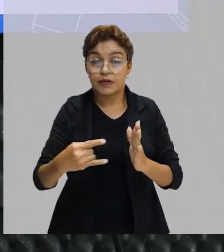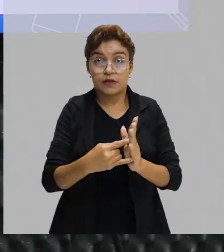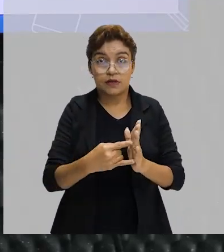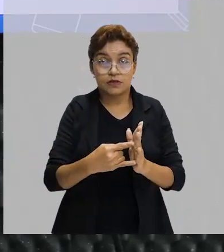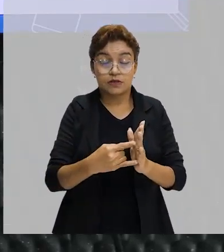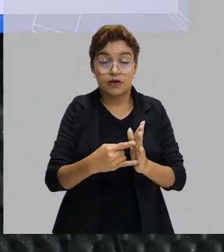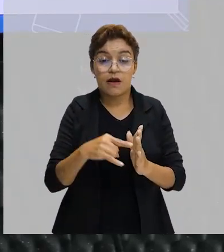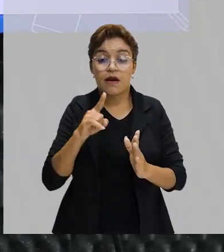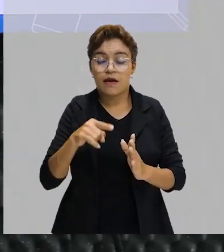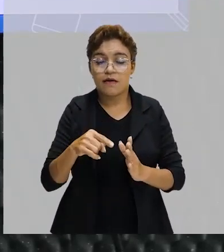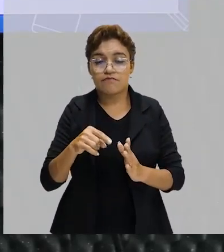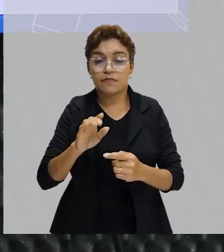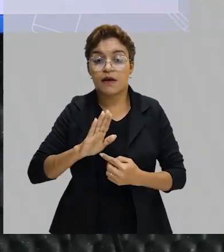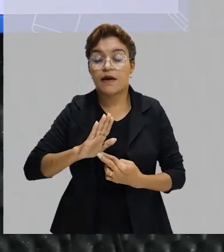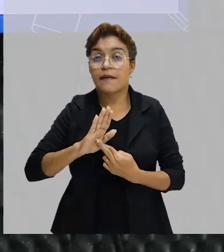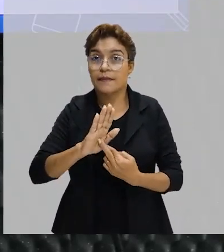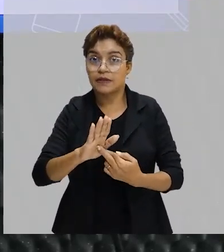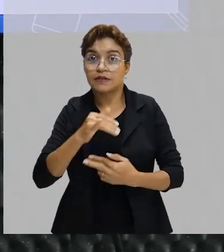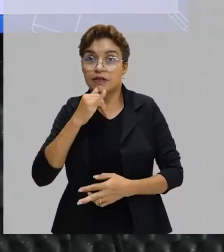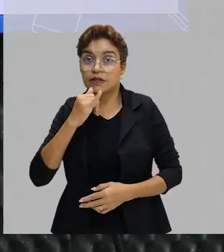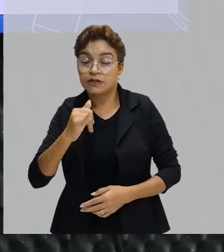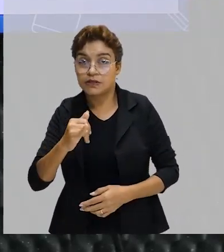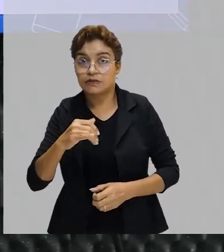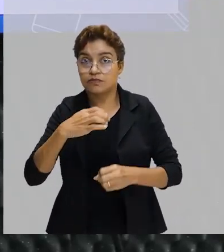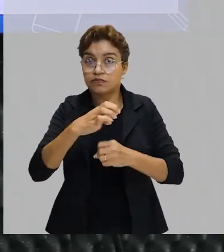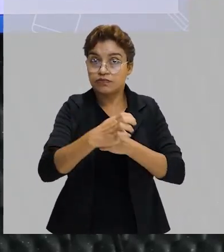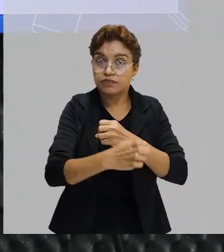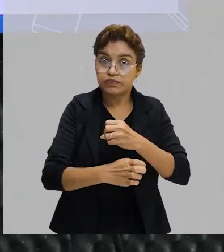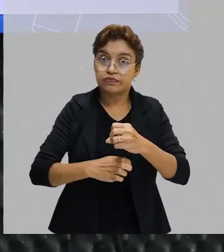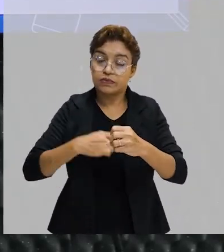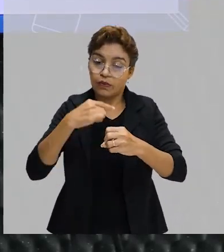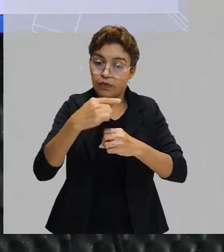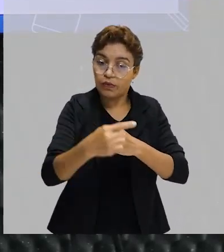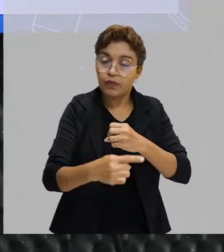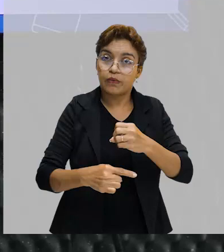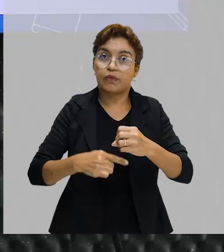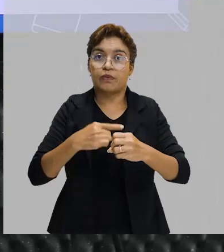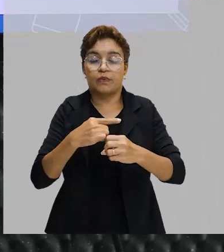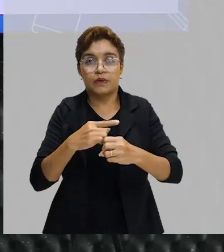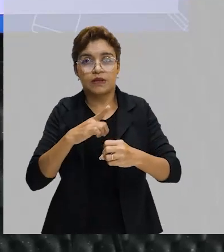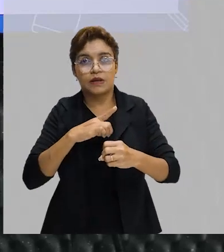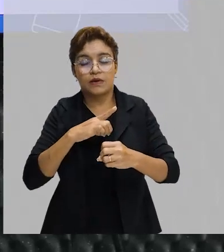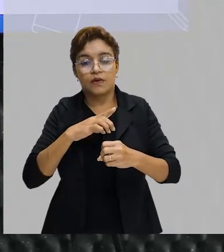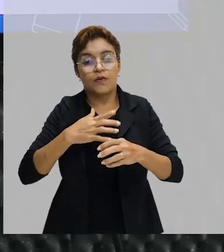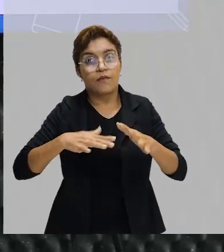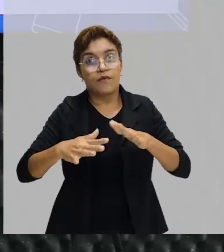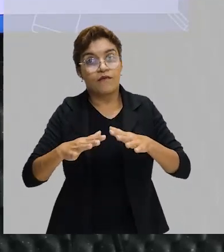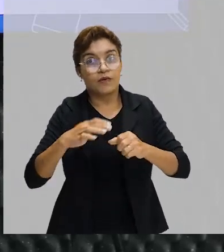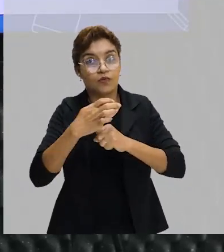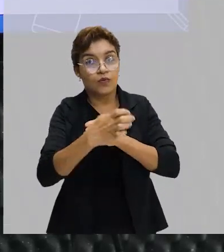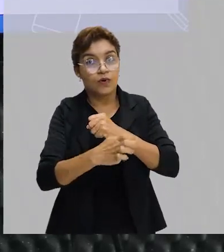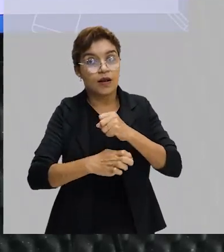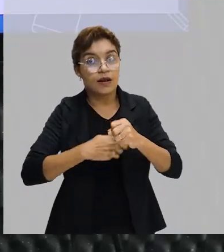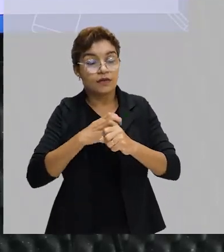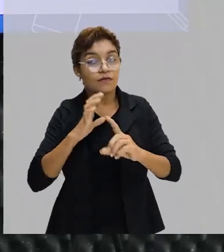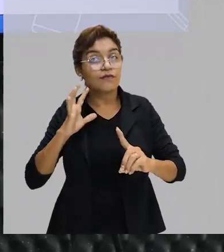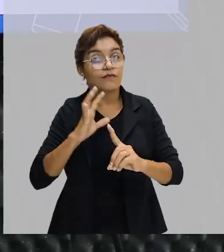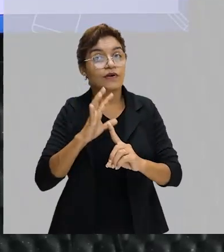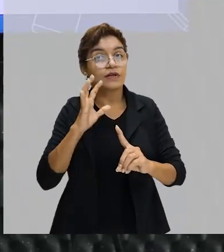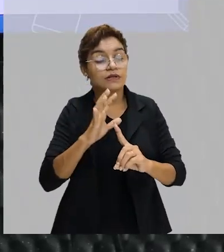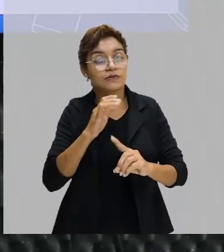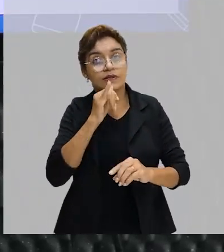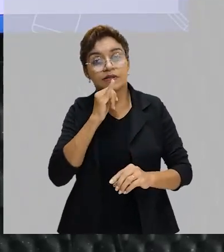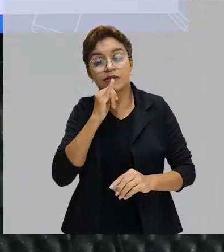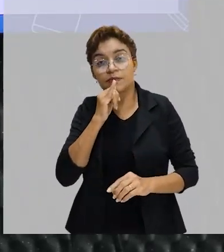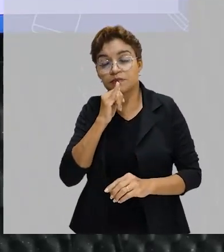diferença de energia existente entre as órbitas envolvidas no movimento do elétron. Então ele foi para um nível